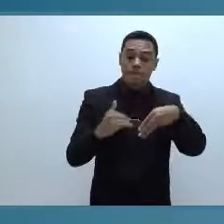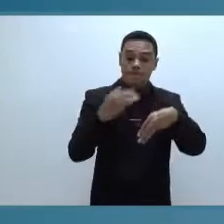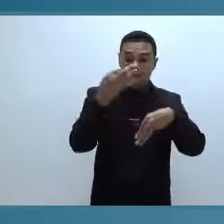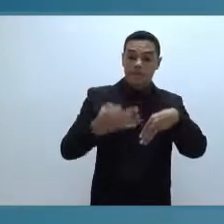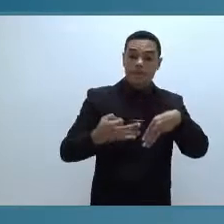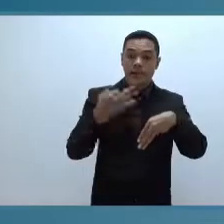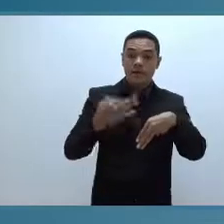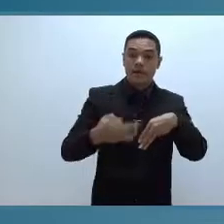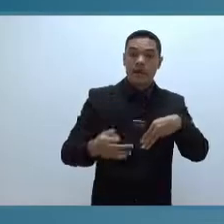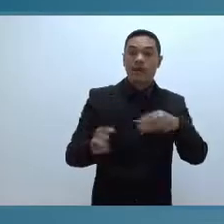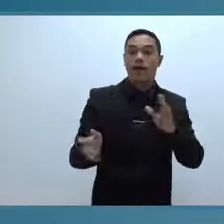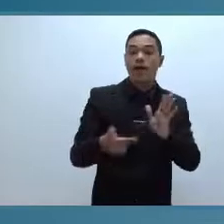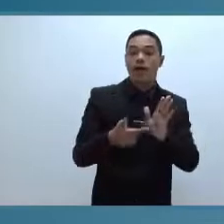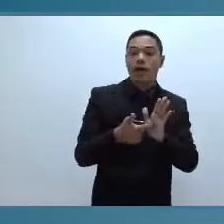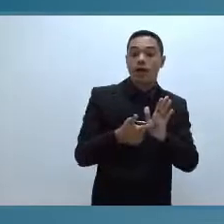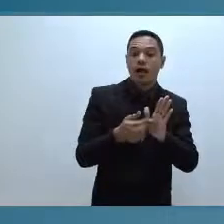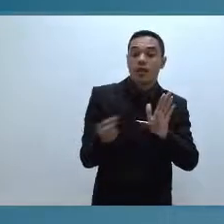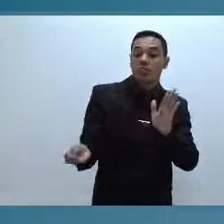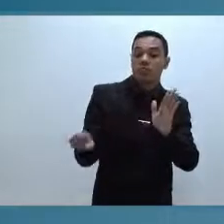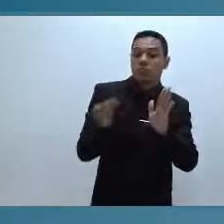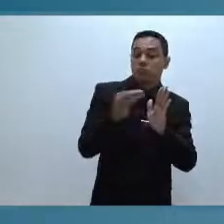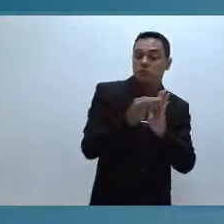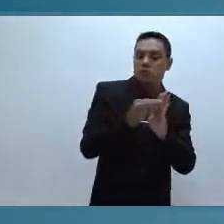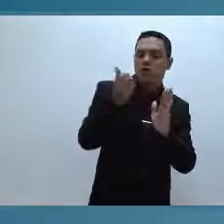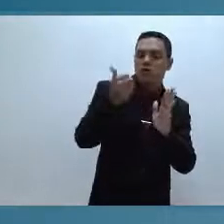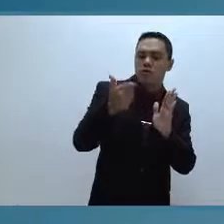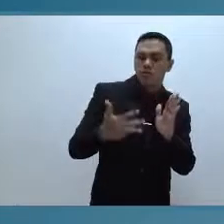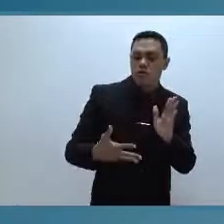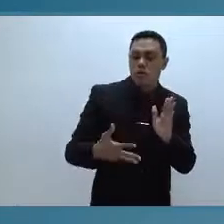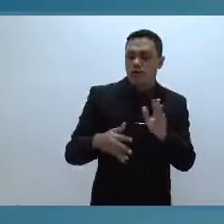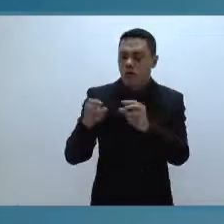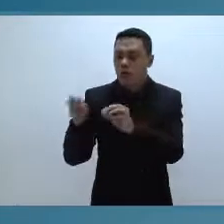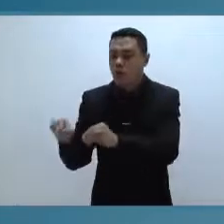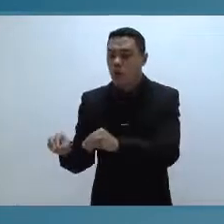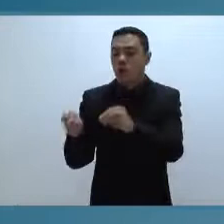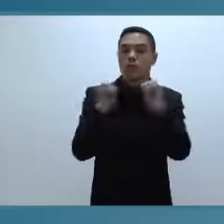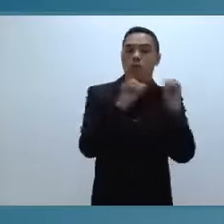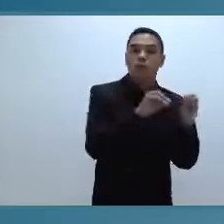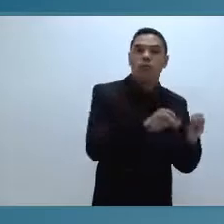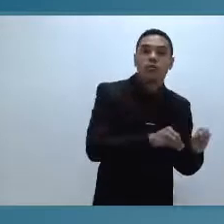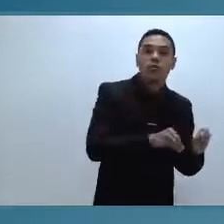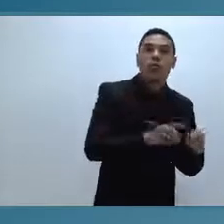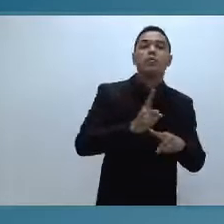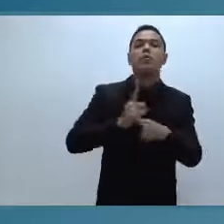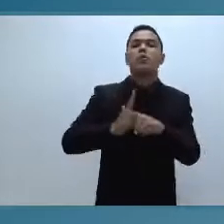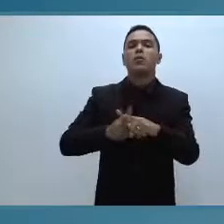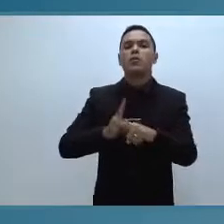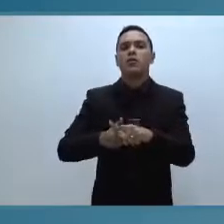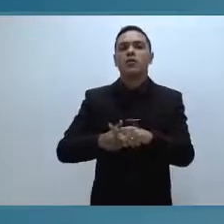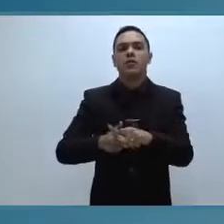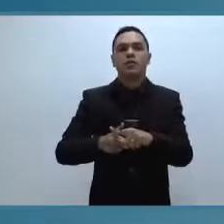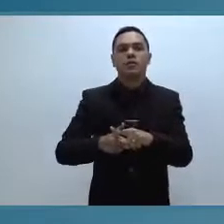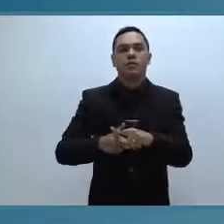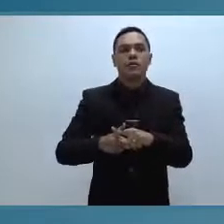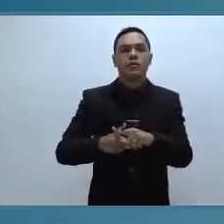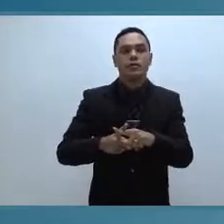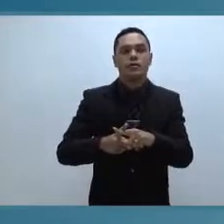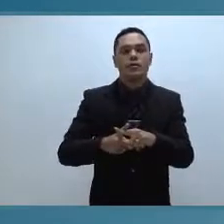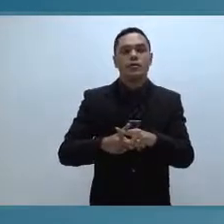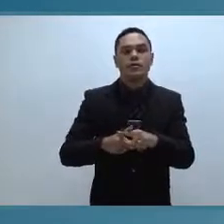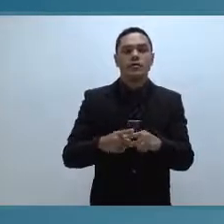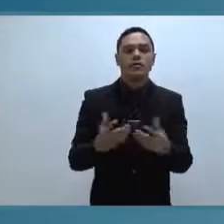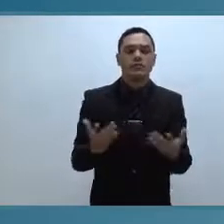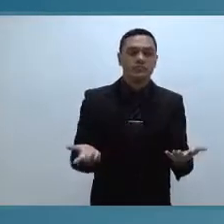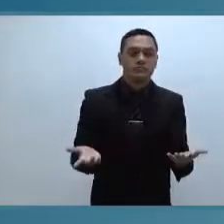colocar motivo plausível para... que more numa outra comarca. É a linha do entendimento